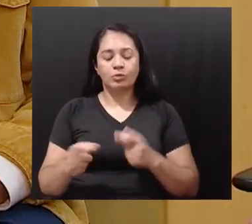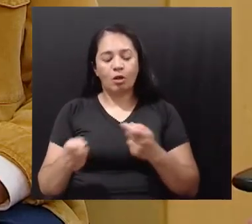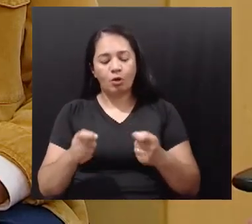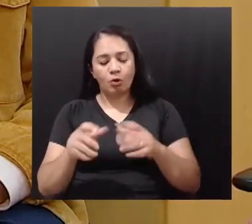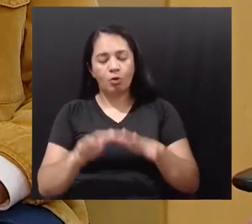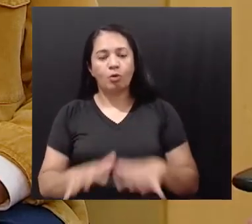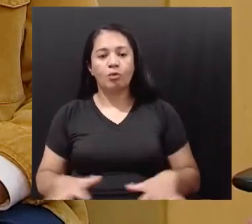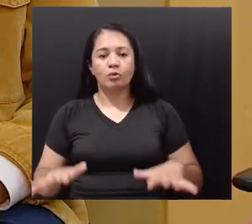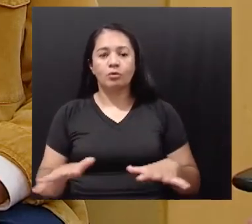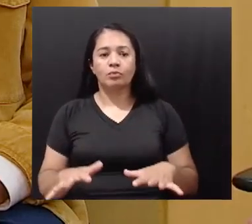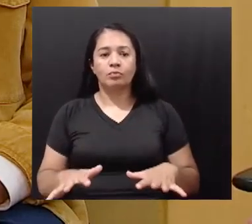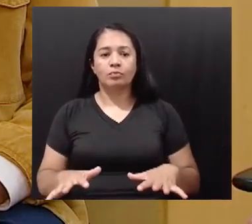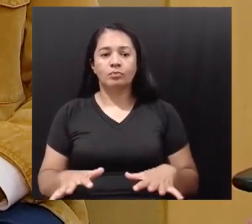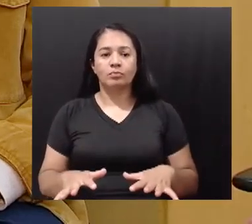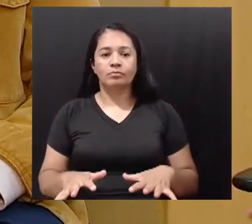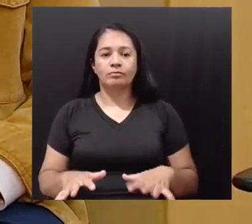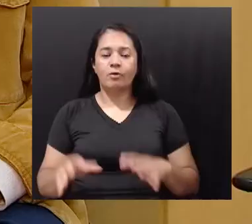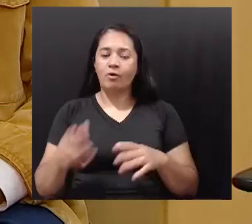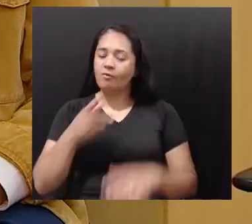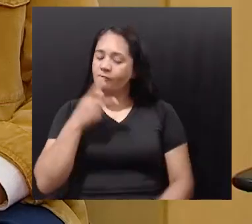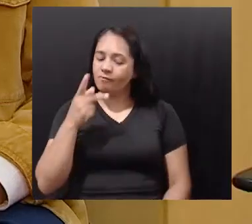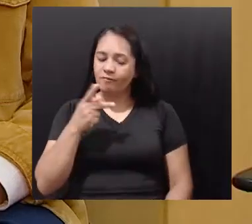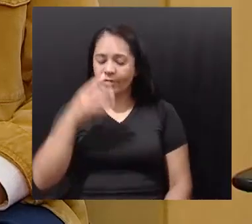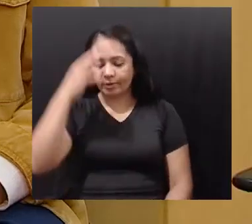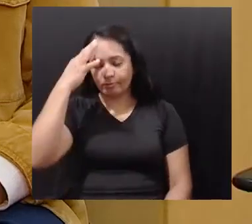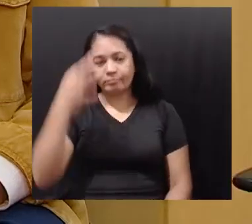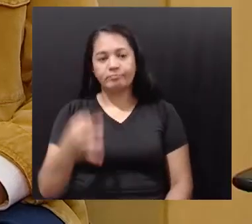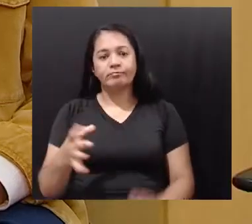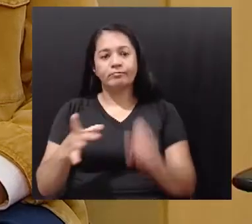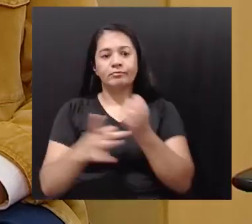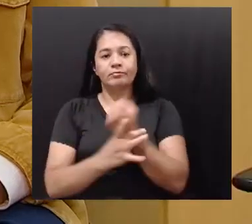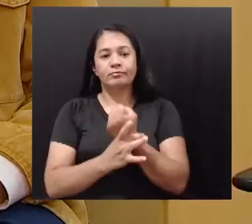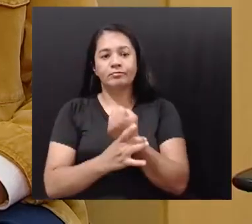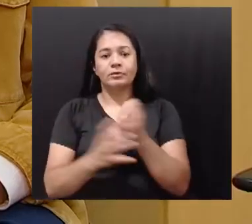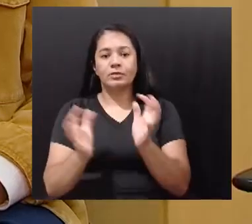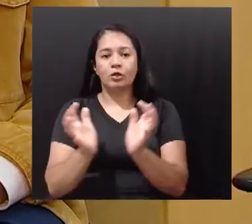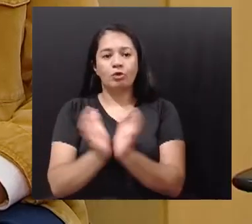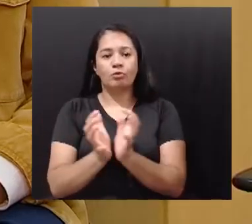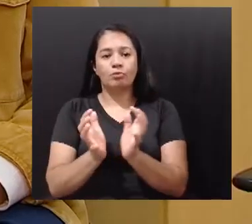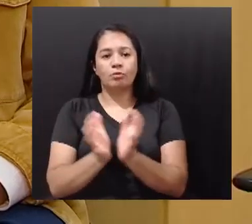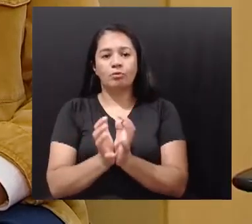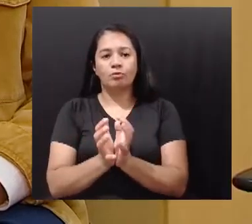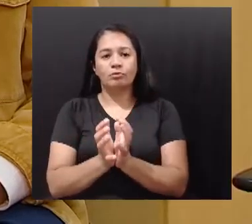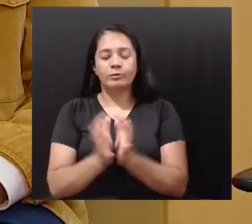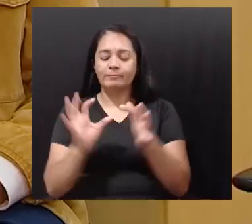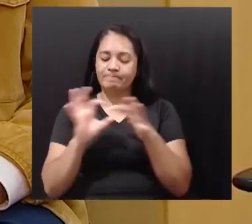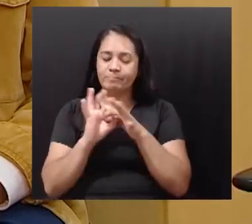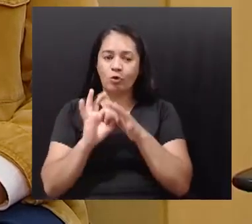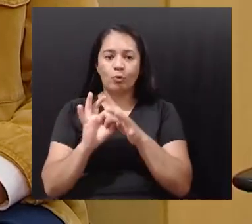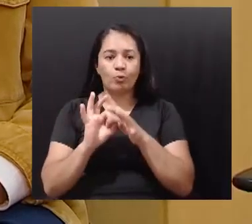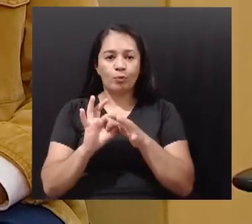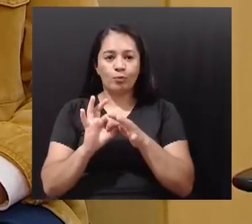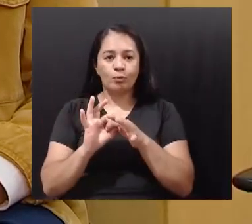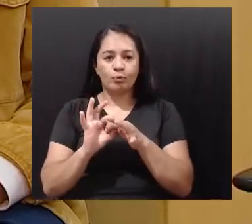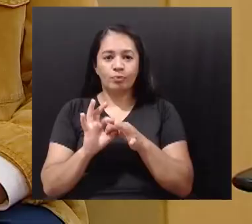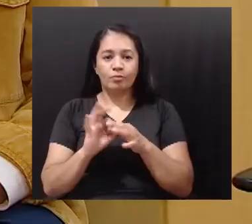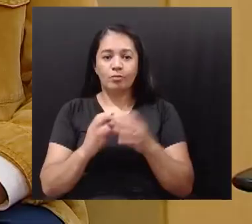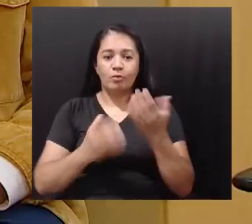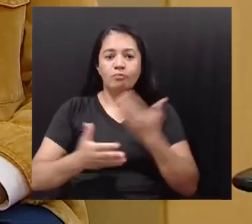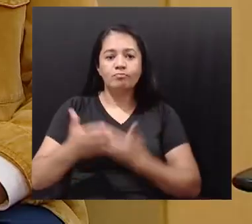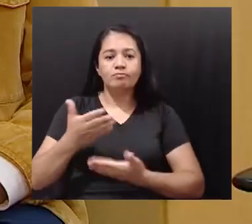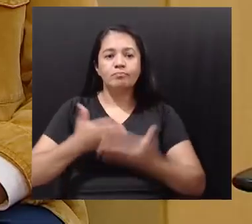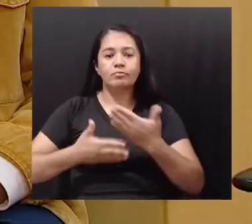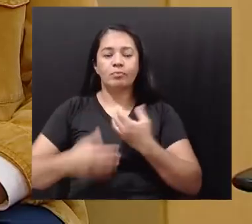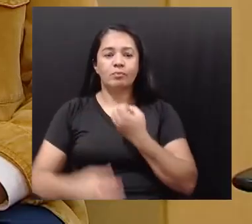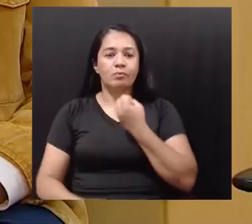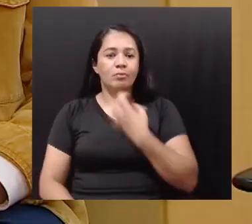posso falar com segurança, que é uma equipe muito íntegra, muito integrada, né? Tem uma harmonia muito boa, entendeu?